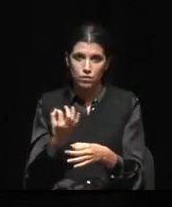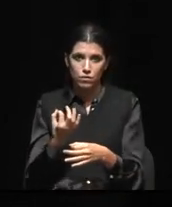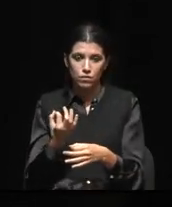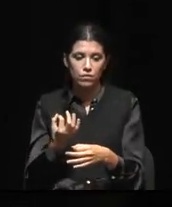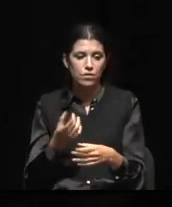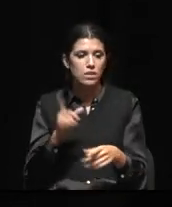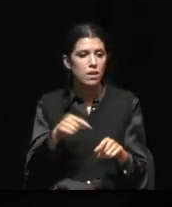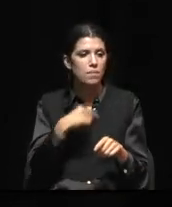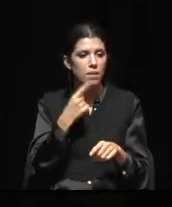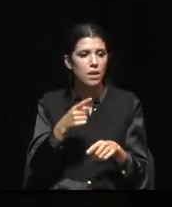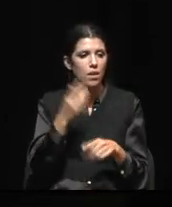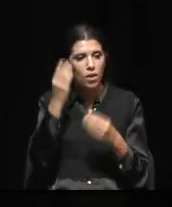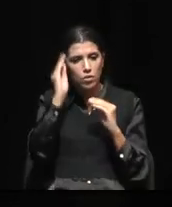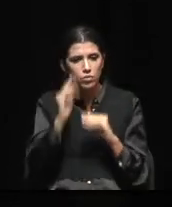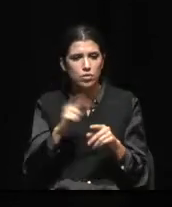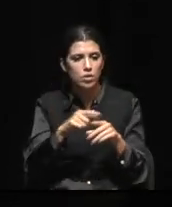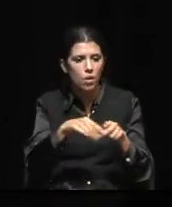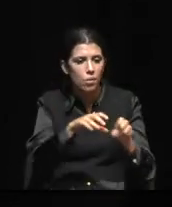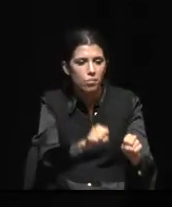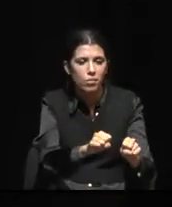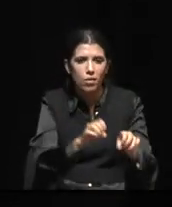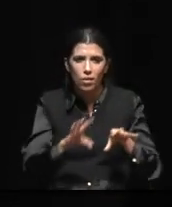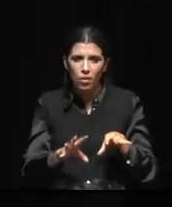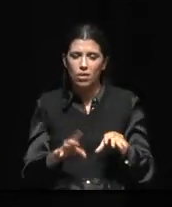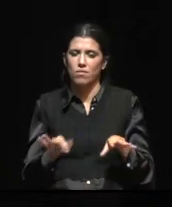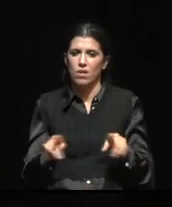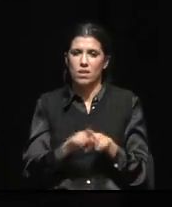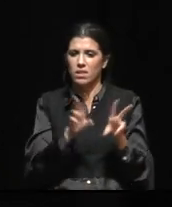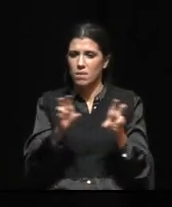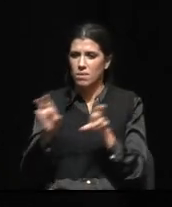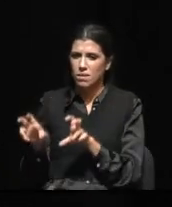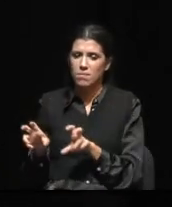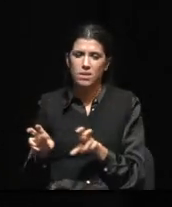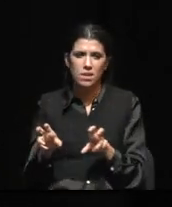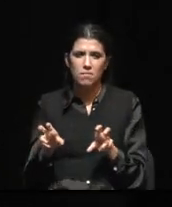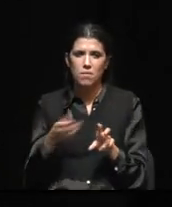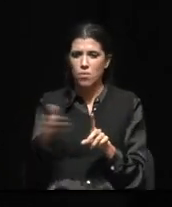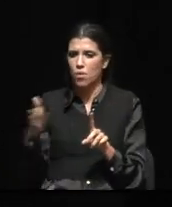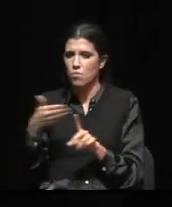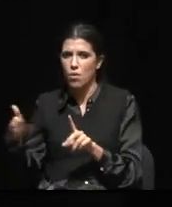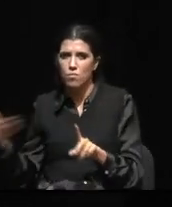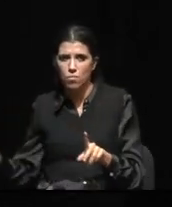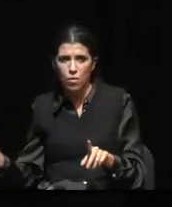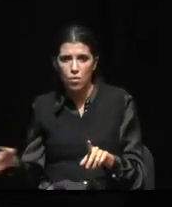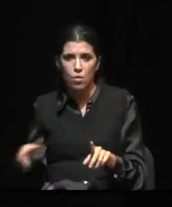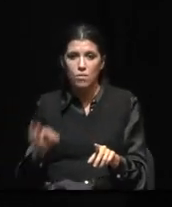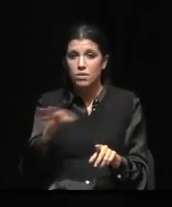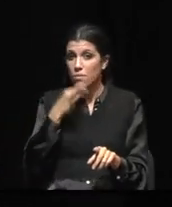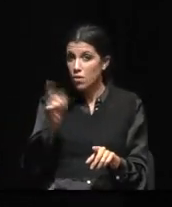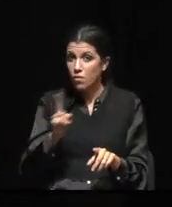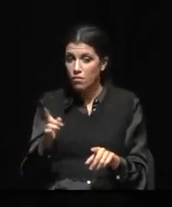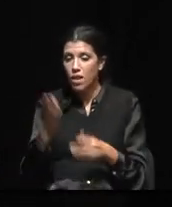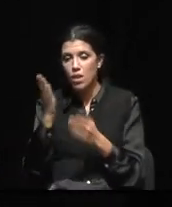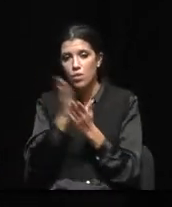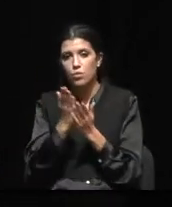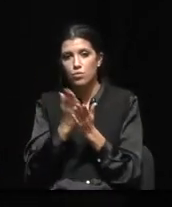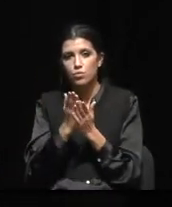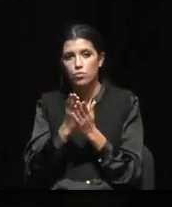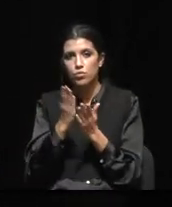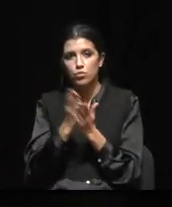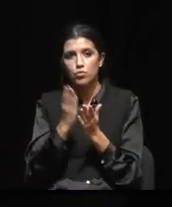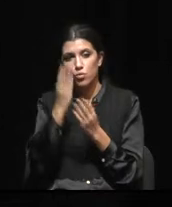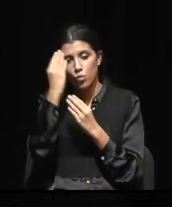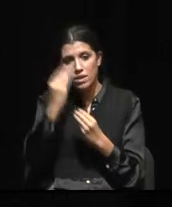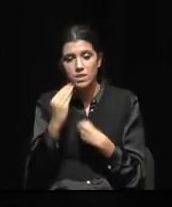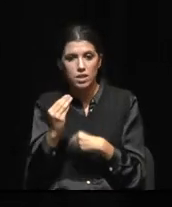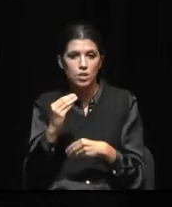descolonização do ensino ao mesmo tempo parece deixado fora os muitos estudantes do ensino particular e cooperativo relativamente